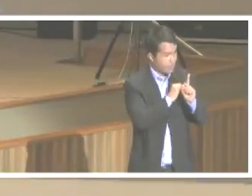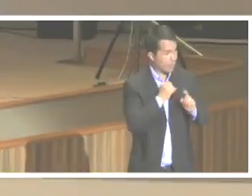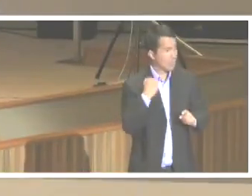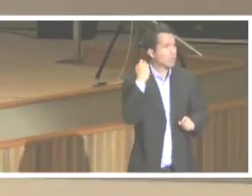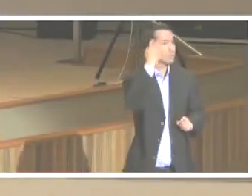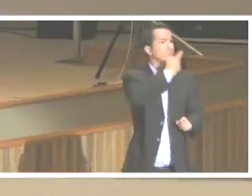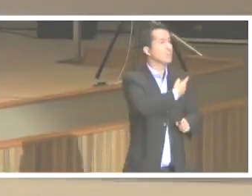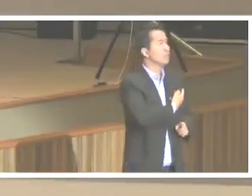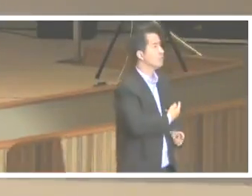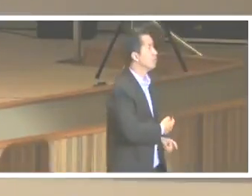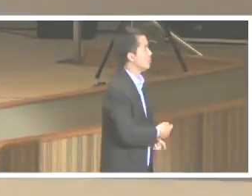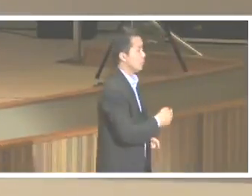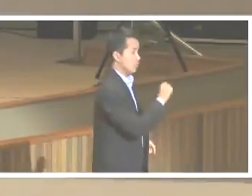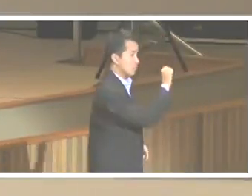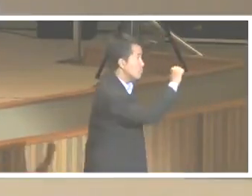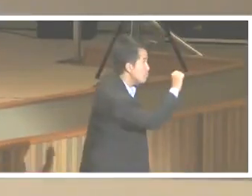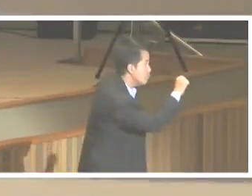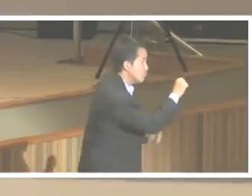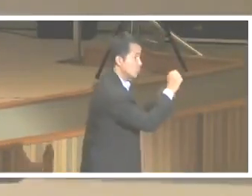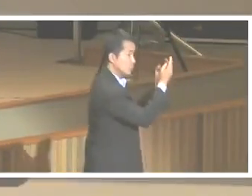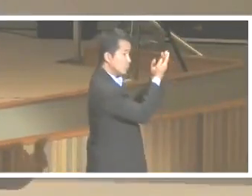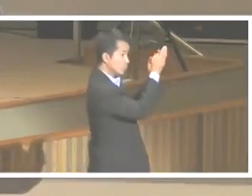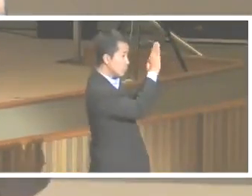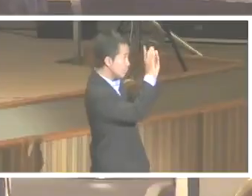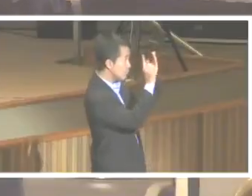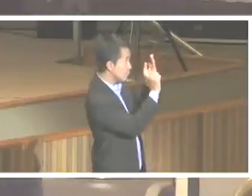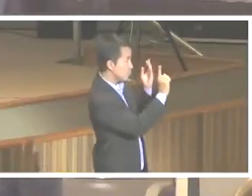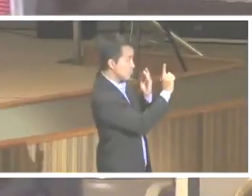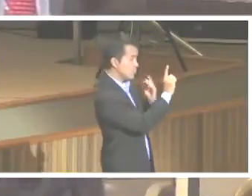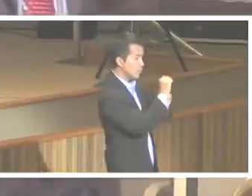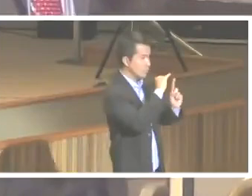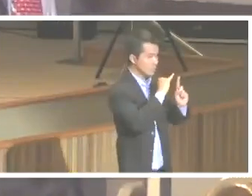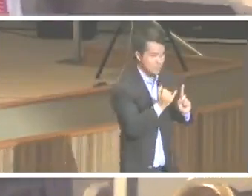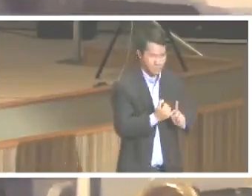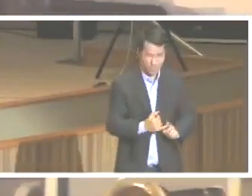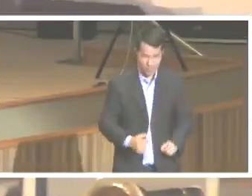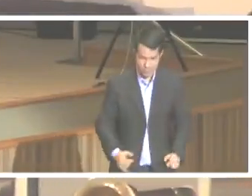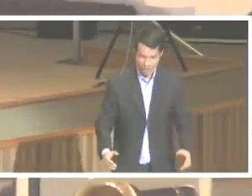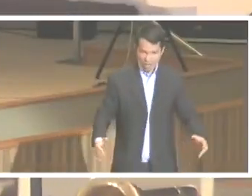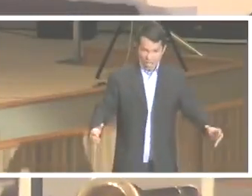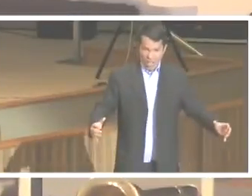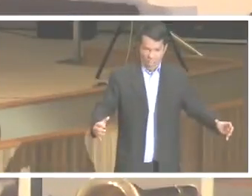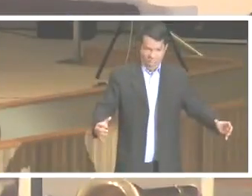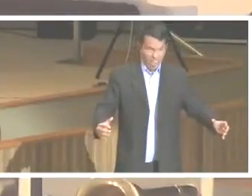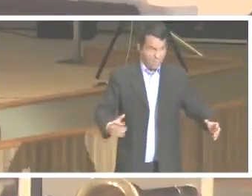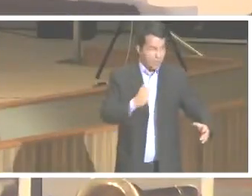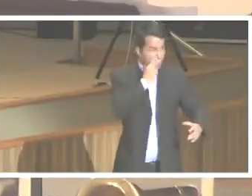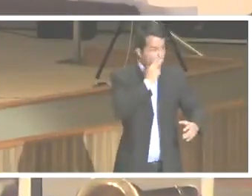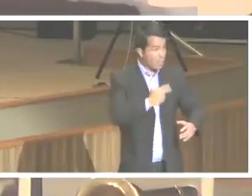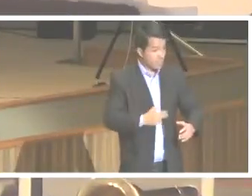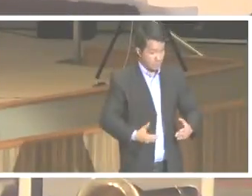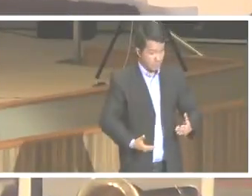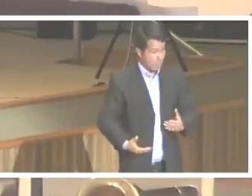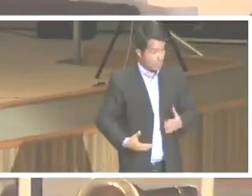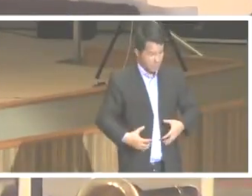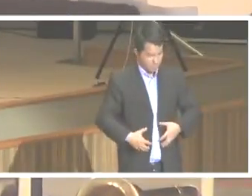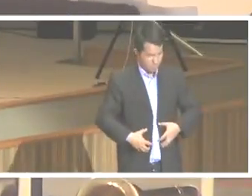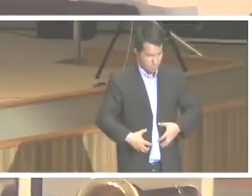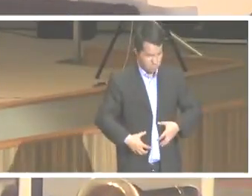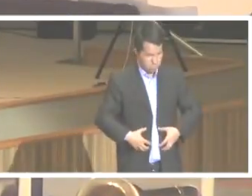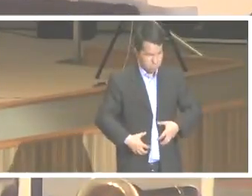casa de isabel talvez tendo que explicar para isabel é uma série de coisas que ela não sabia nem como explicar